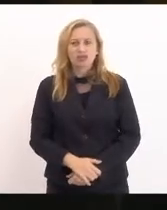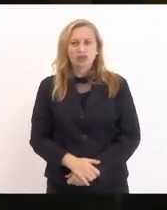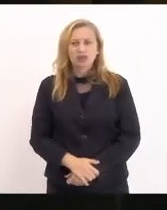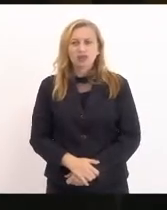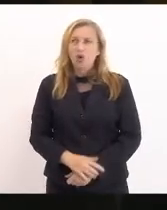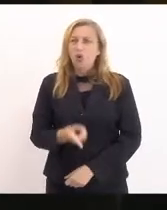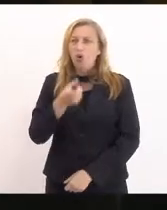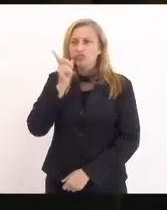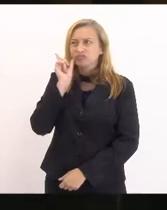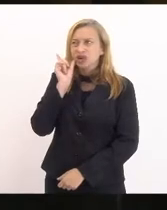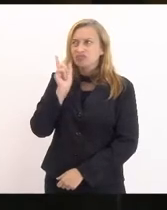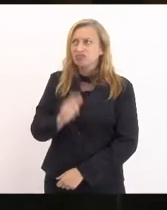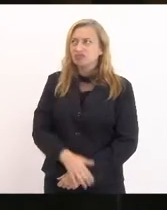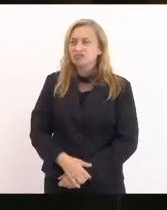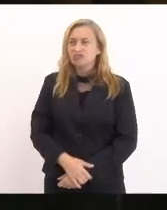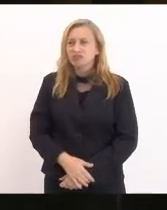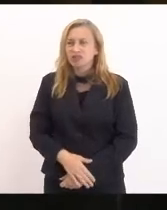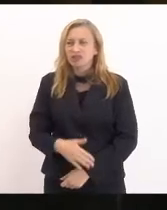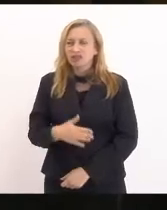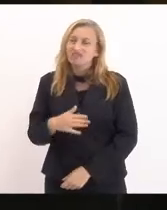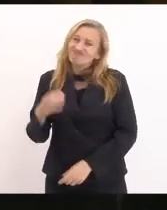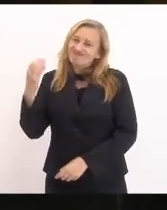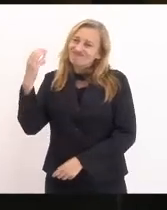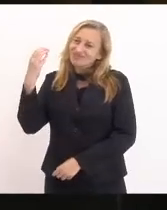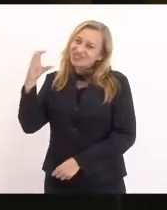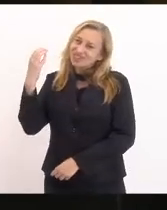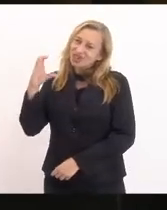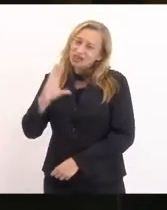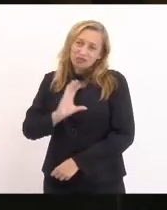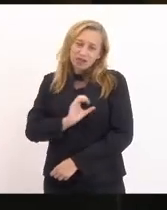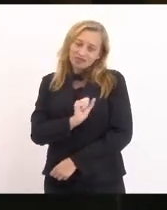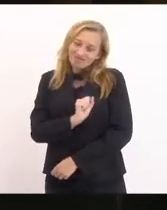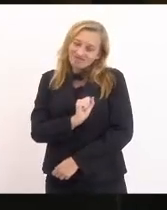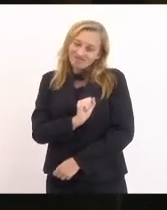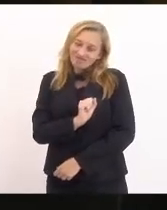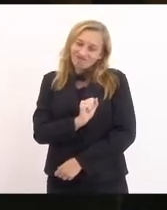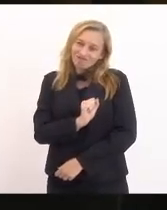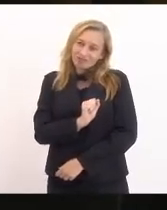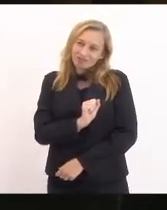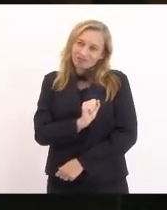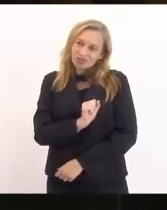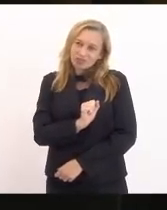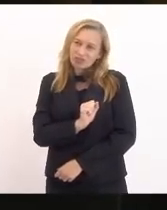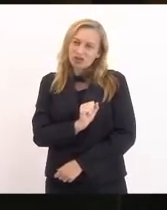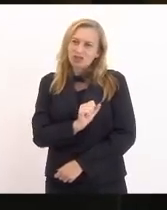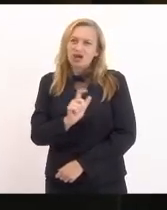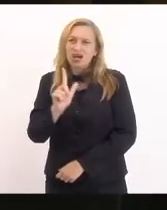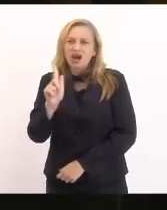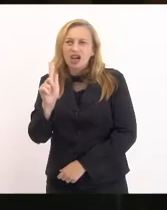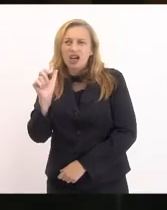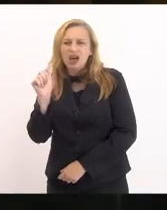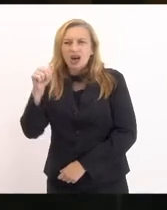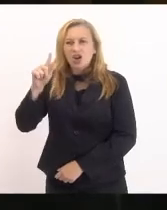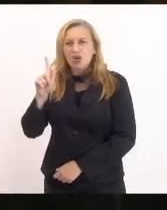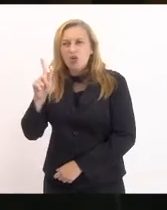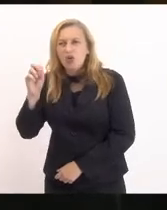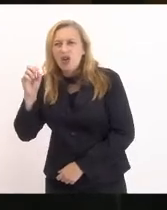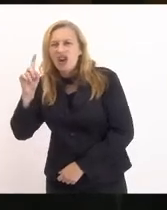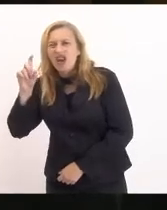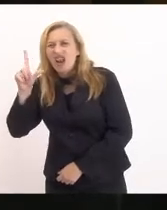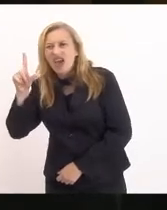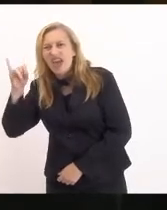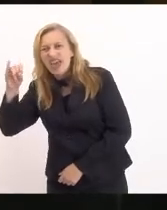e ontem na minha querida Niterói. O congolês Moise,